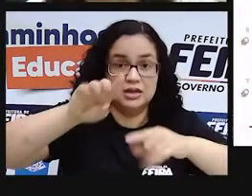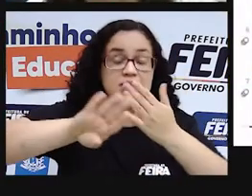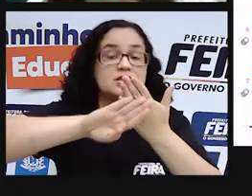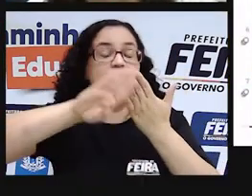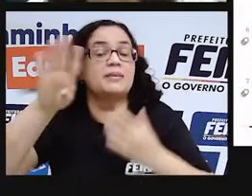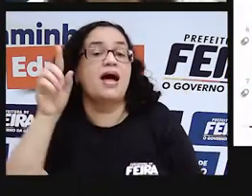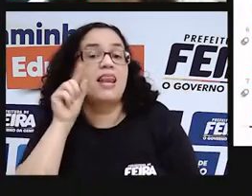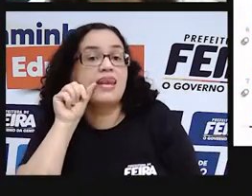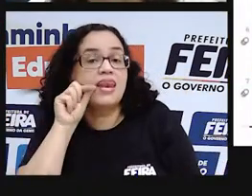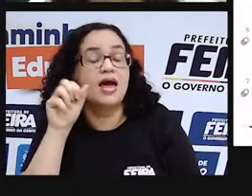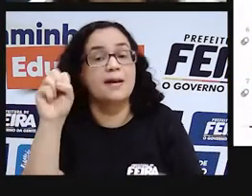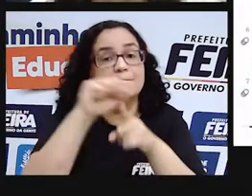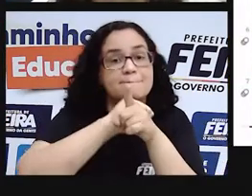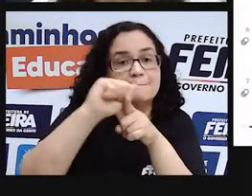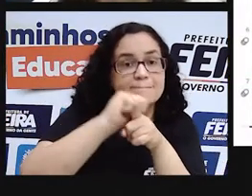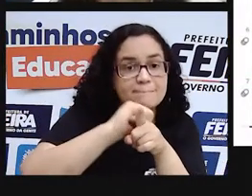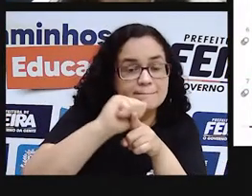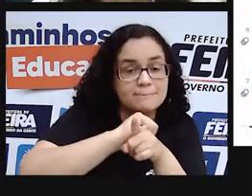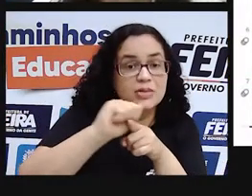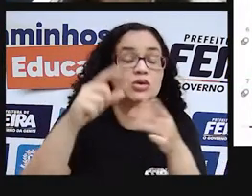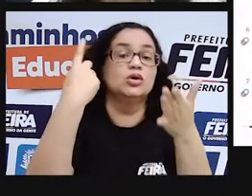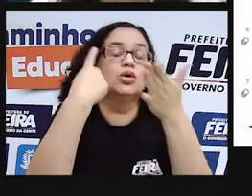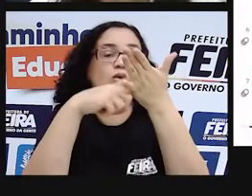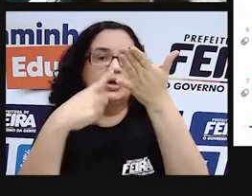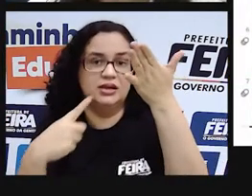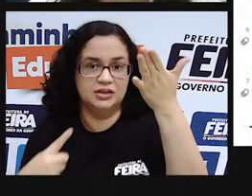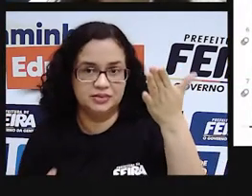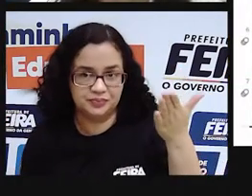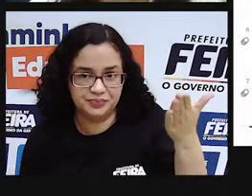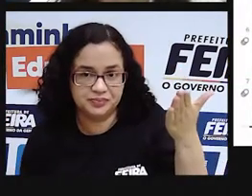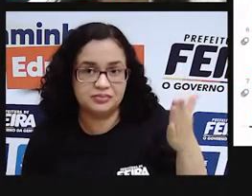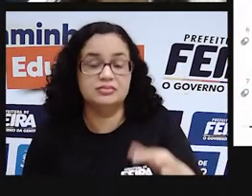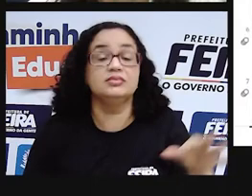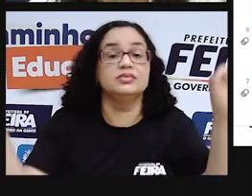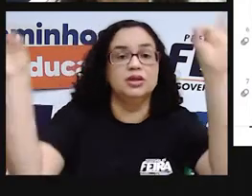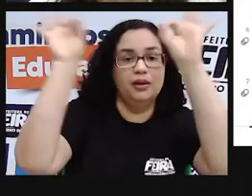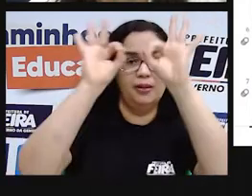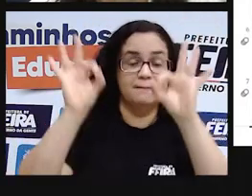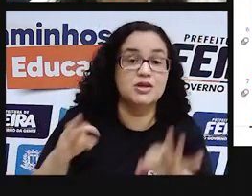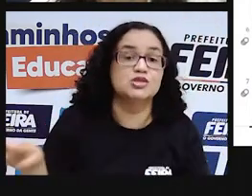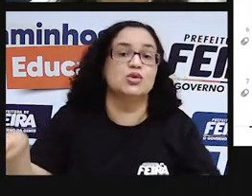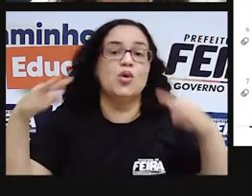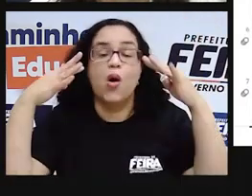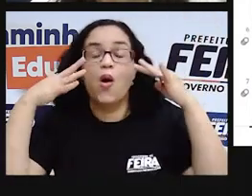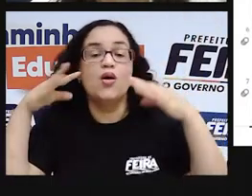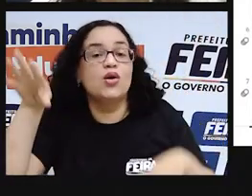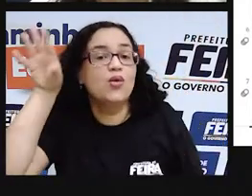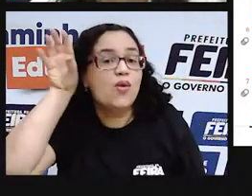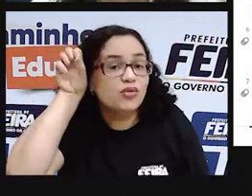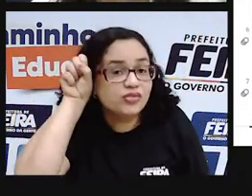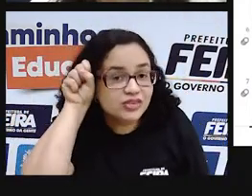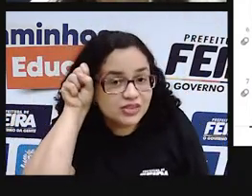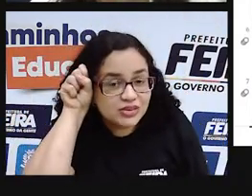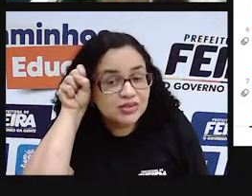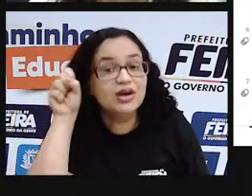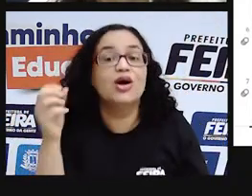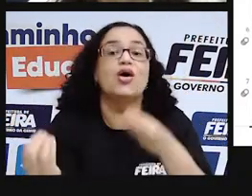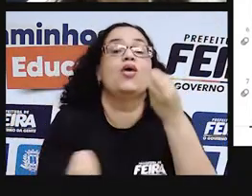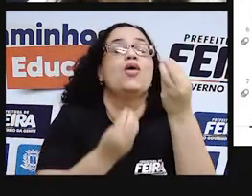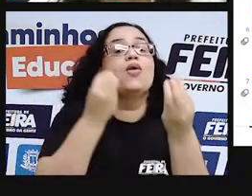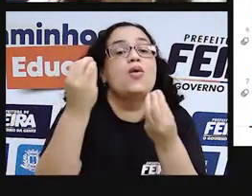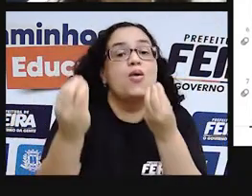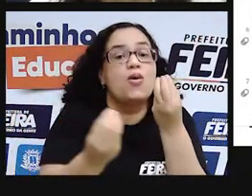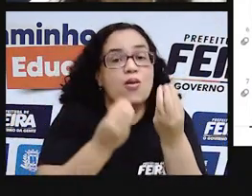separam lápis borracha separei o caderno preparem também aí os olhos os ouvidos né Vamos